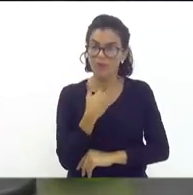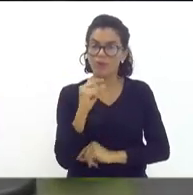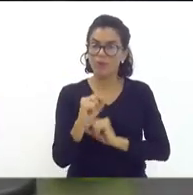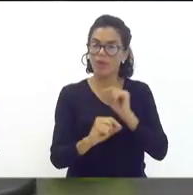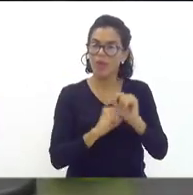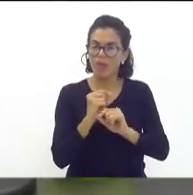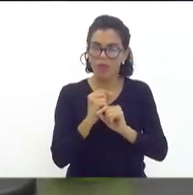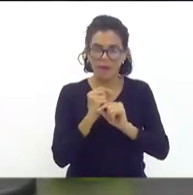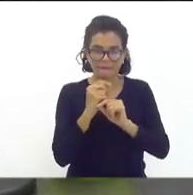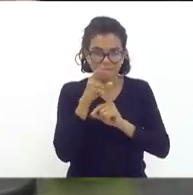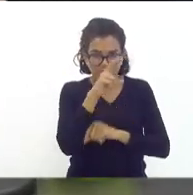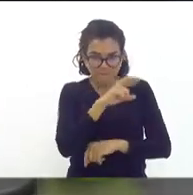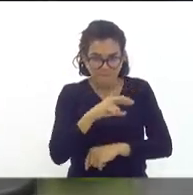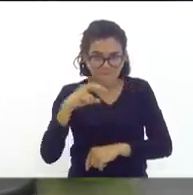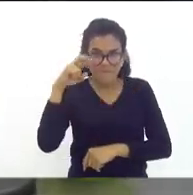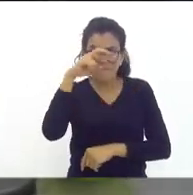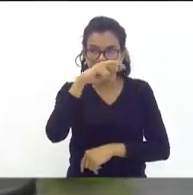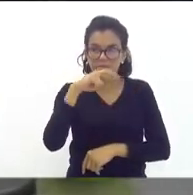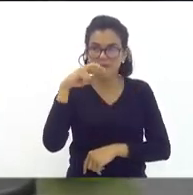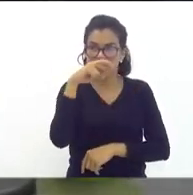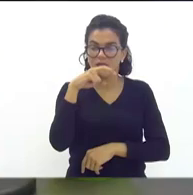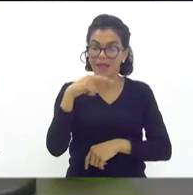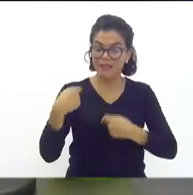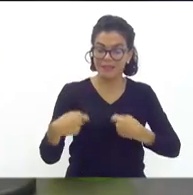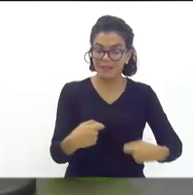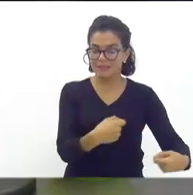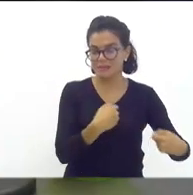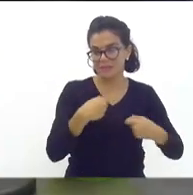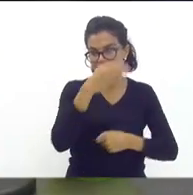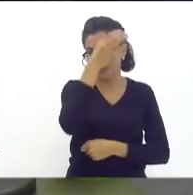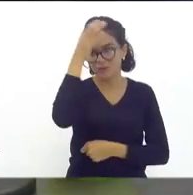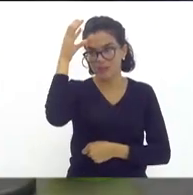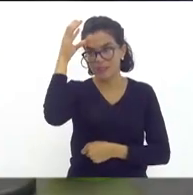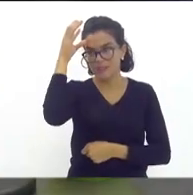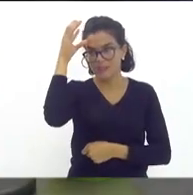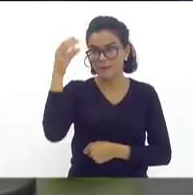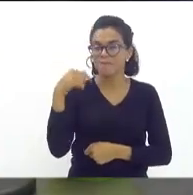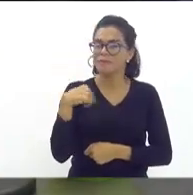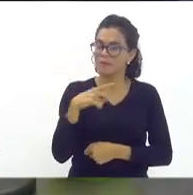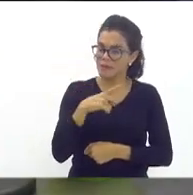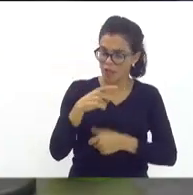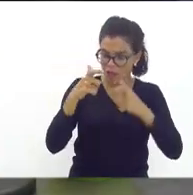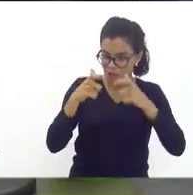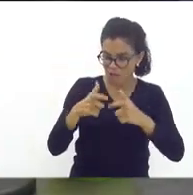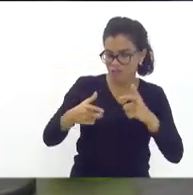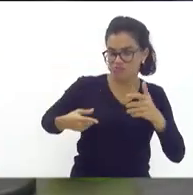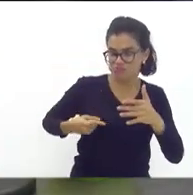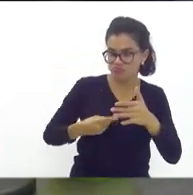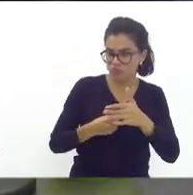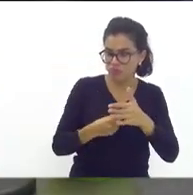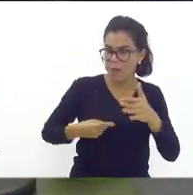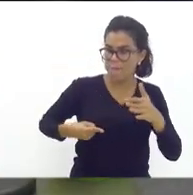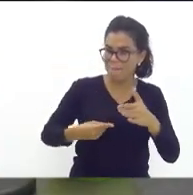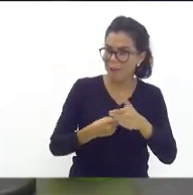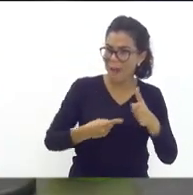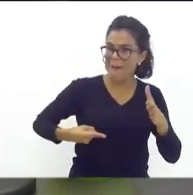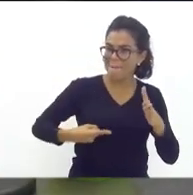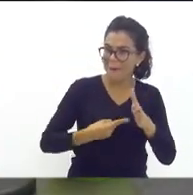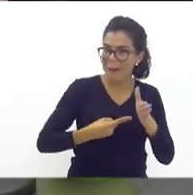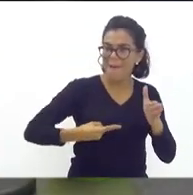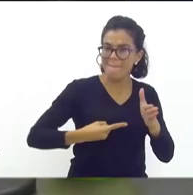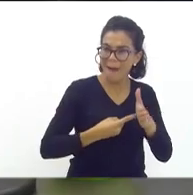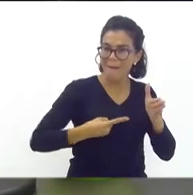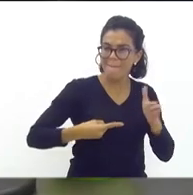apurar a demanda do usuário Independente de quem seja a gente tem um ouvidoria que recebe denúncias